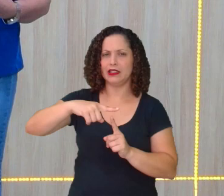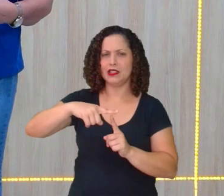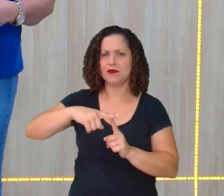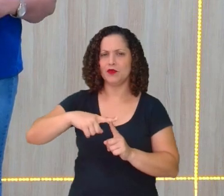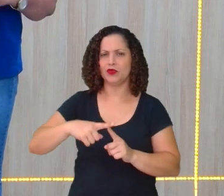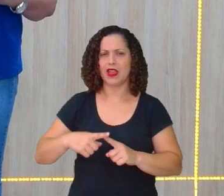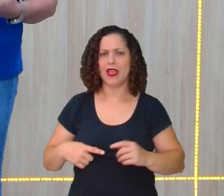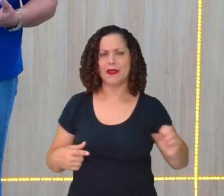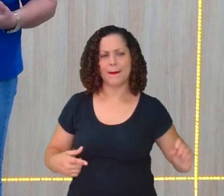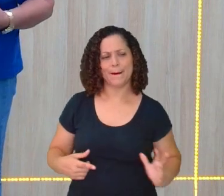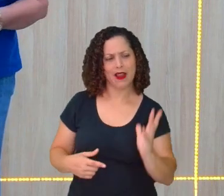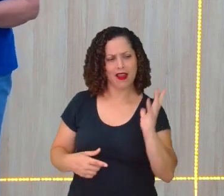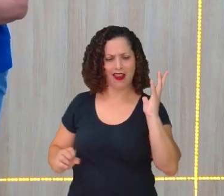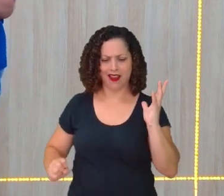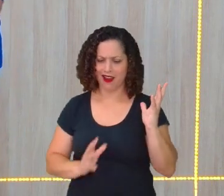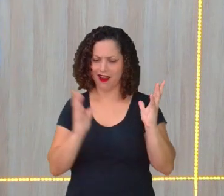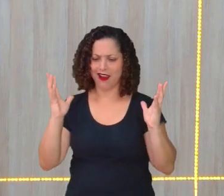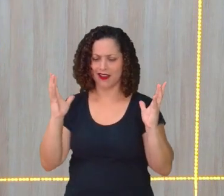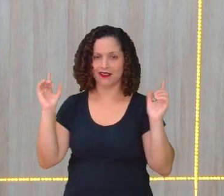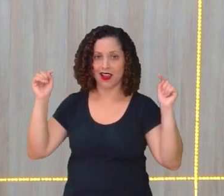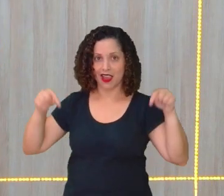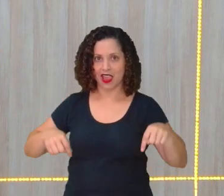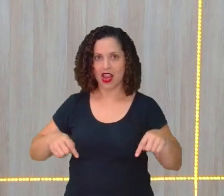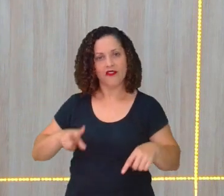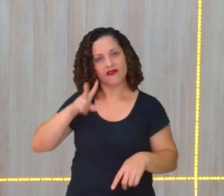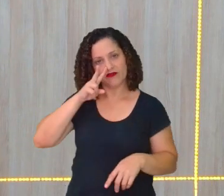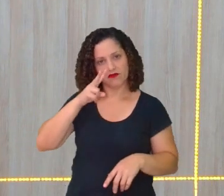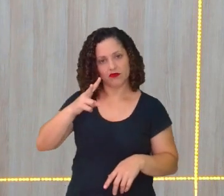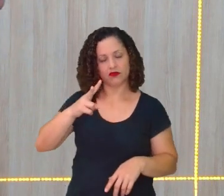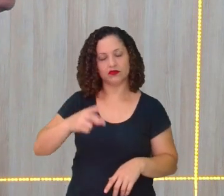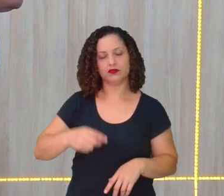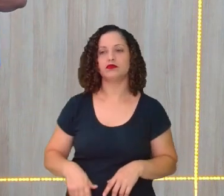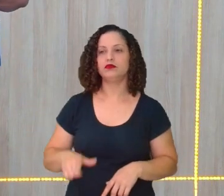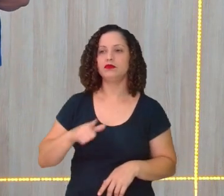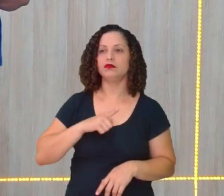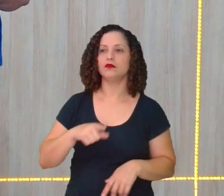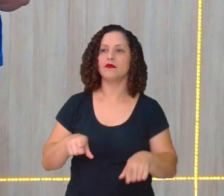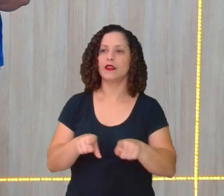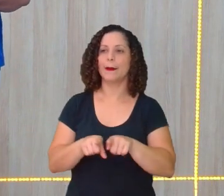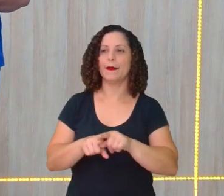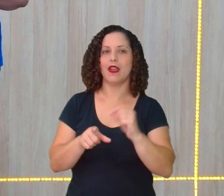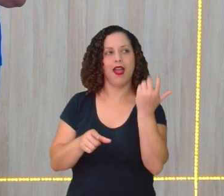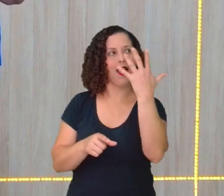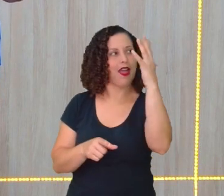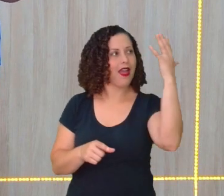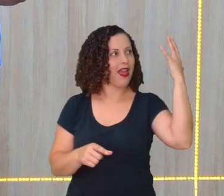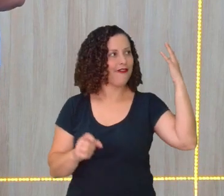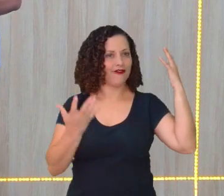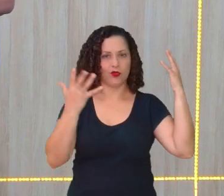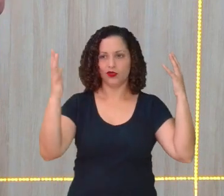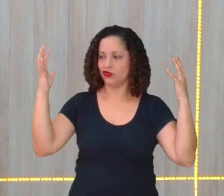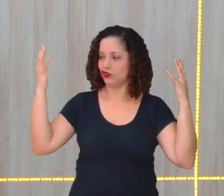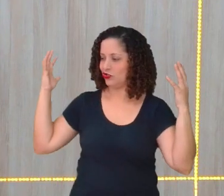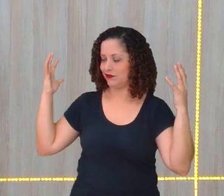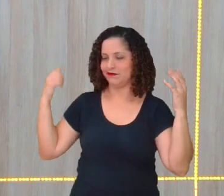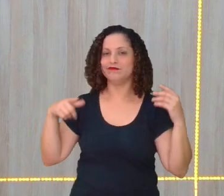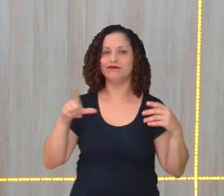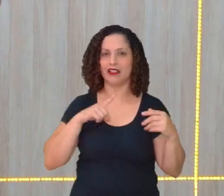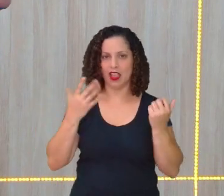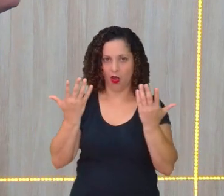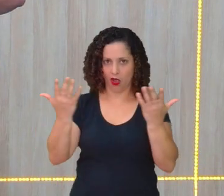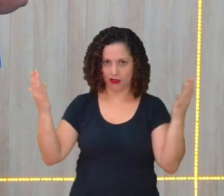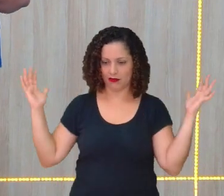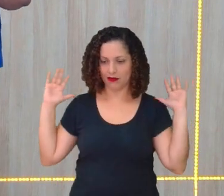resiste, né, ao sol intenso. A parte de árvores, a gente vai ver no seu entorno. Então, é bem próximo ao